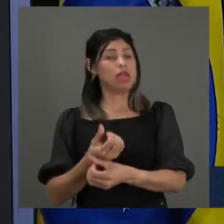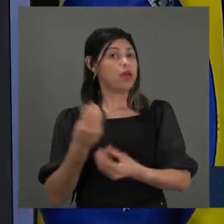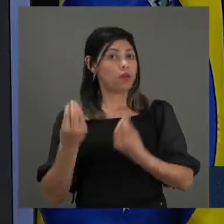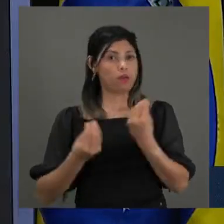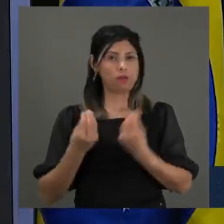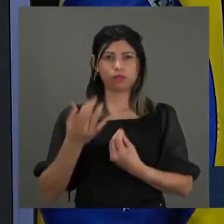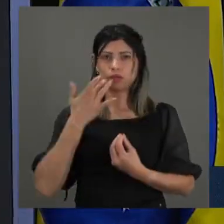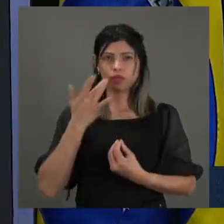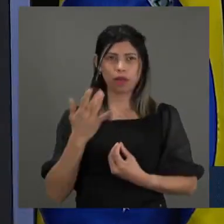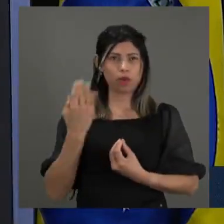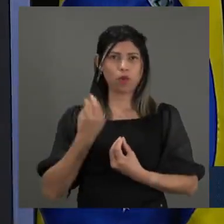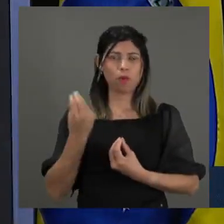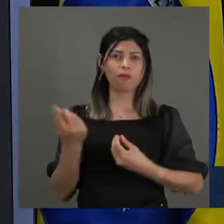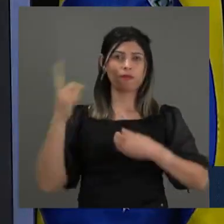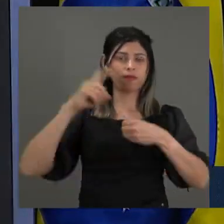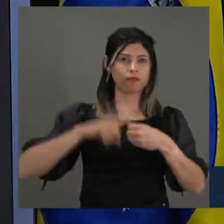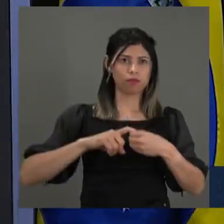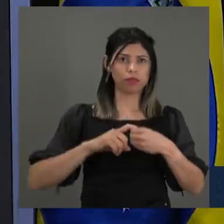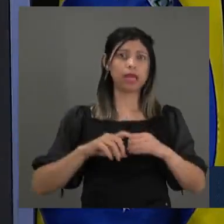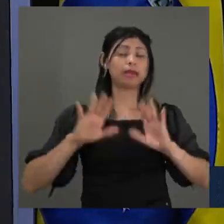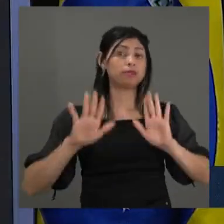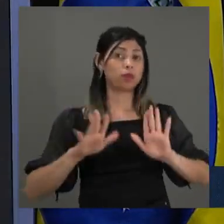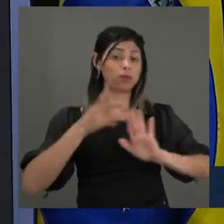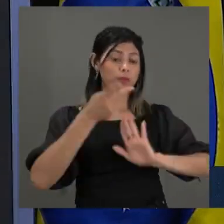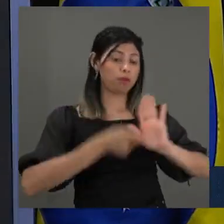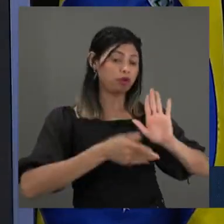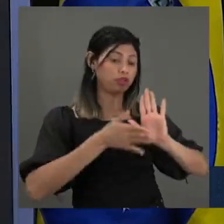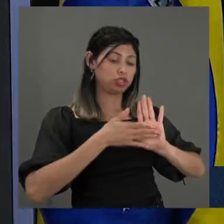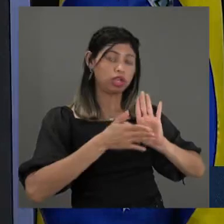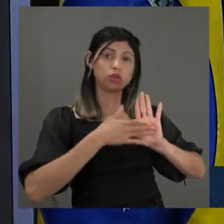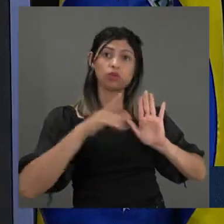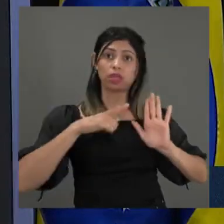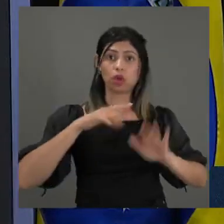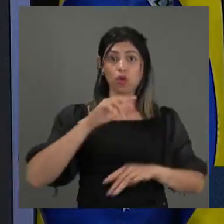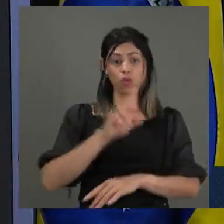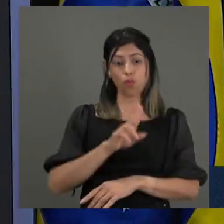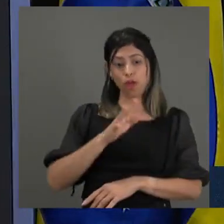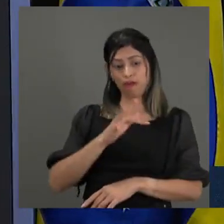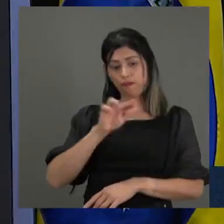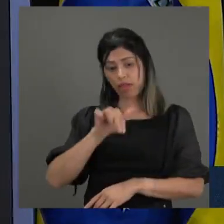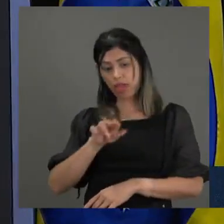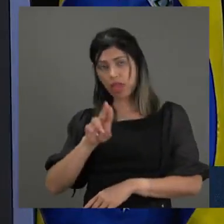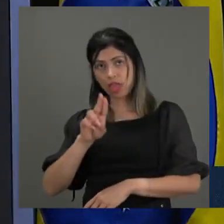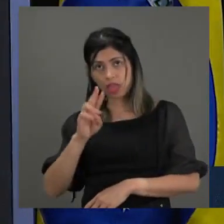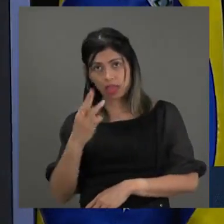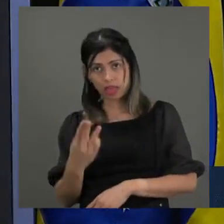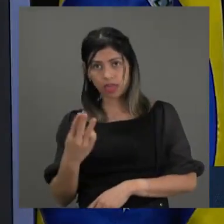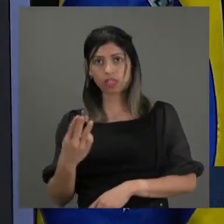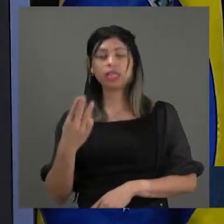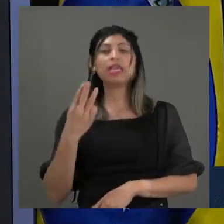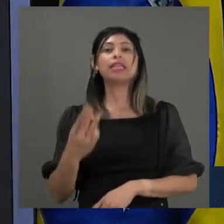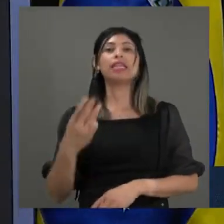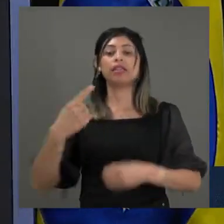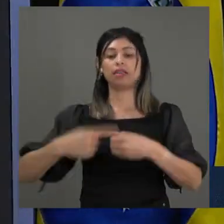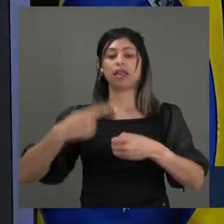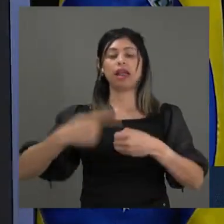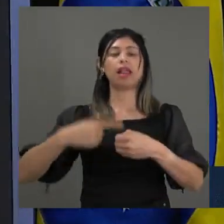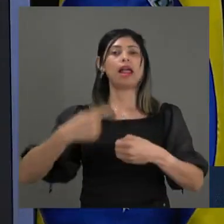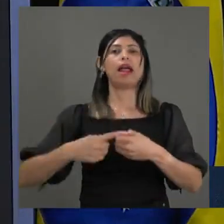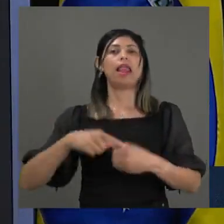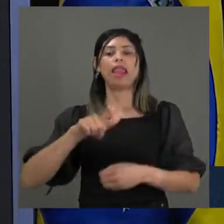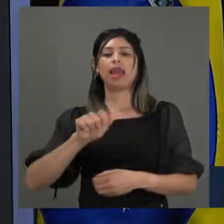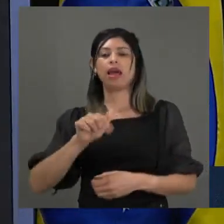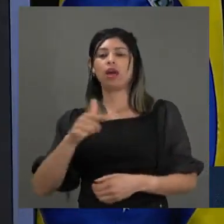essa retomada. O plano trata ainda da UFN 3 de Três Lagoas, no Mato Grosso do Sul, que se